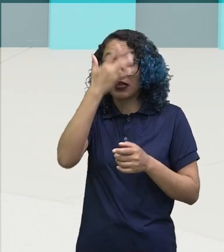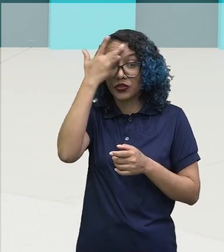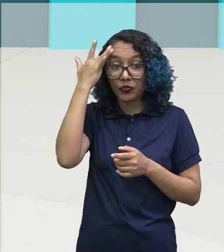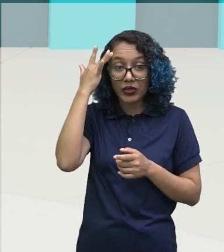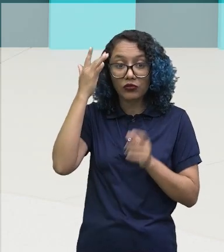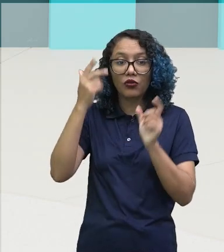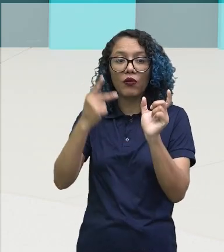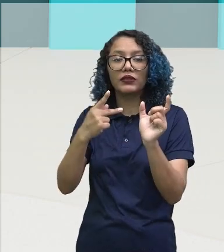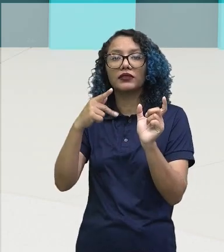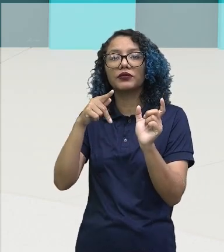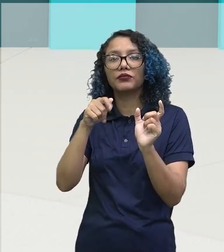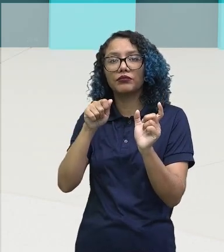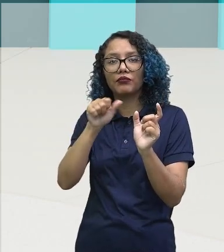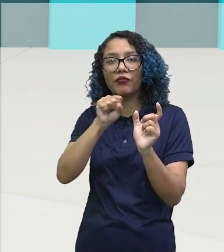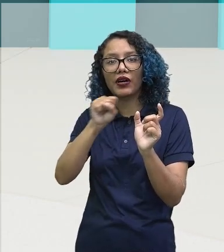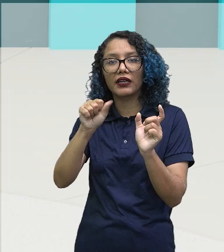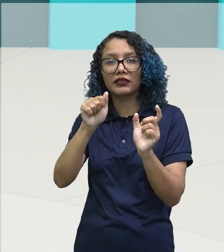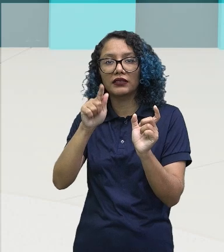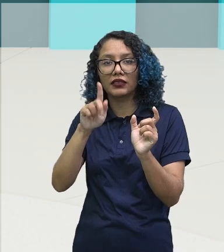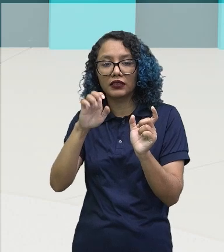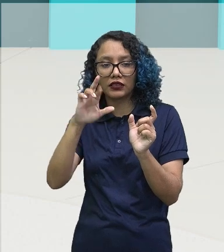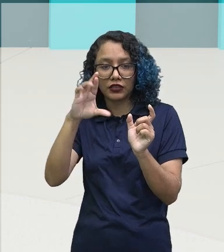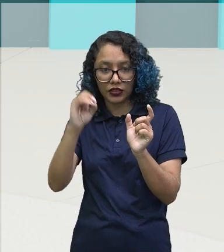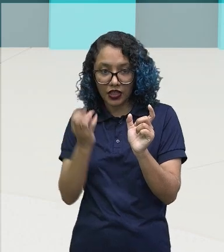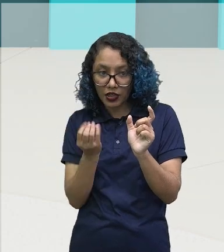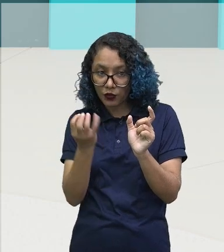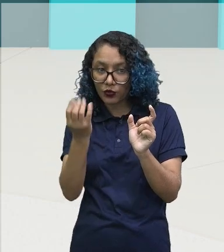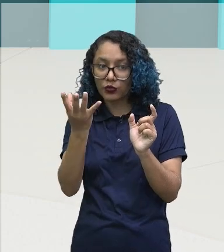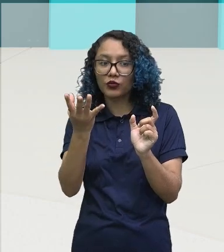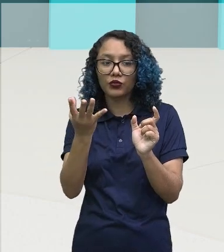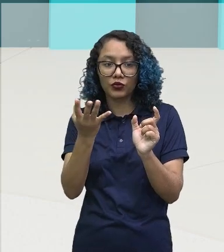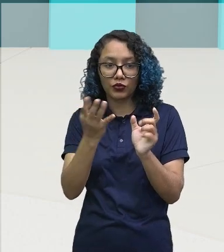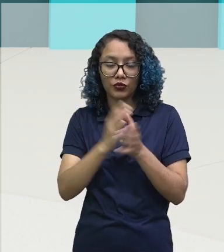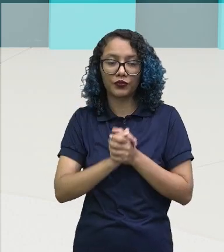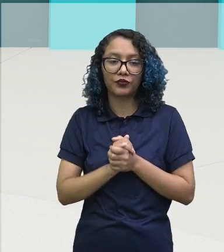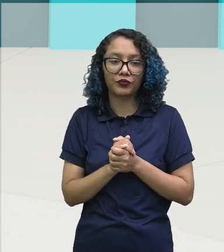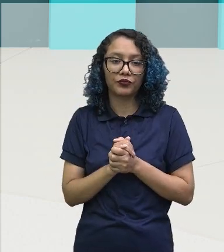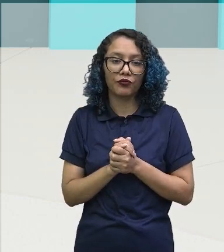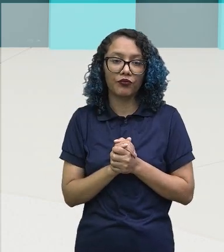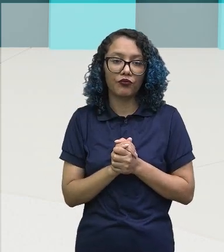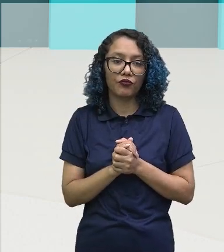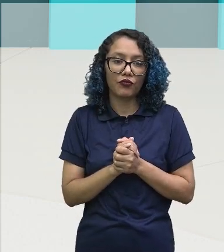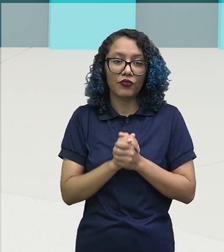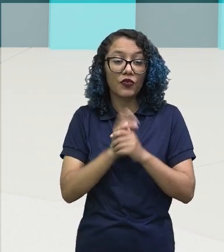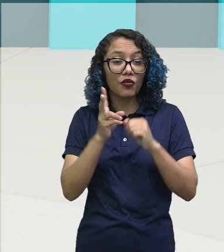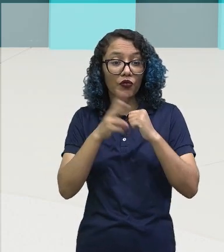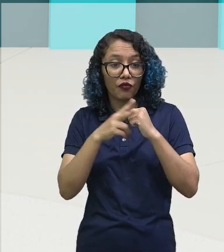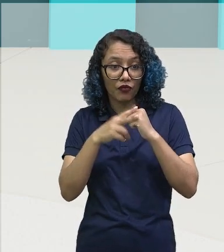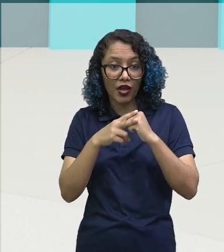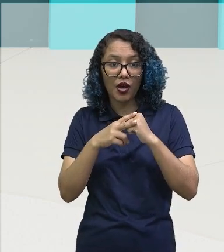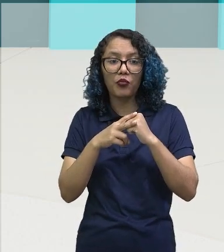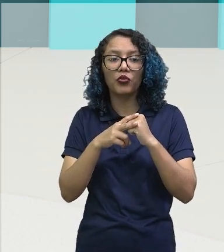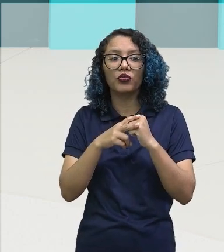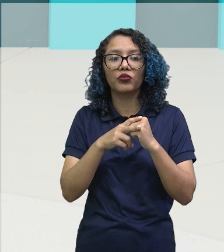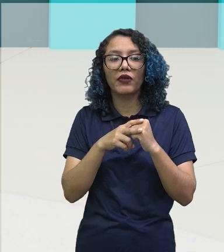oração. Ele está no plural, logo o verbo, né? Desceram, terá que estar também no